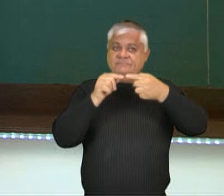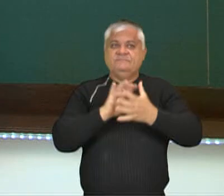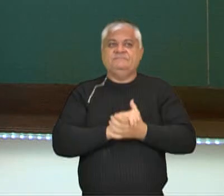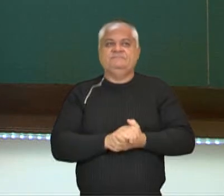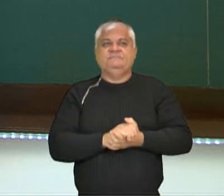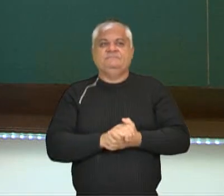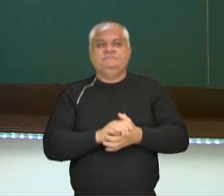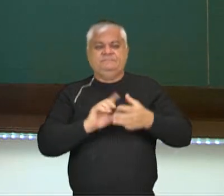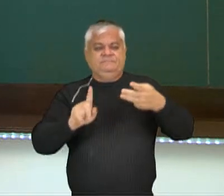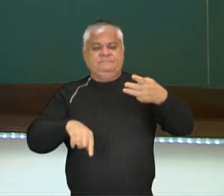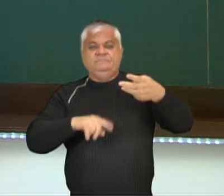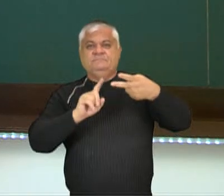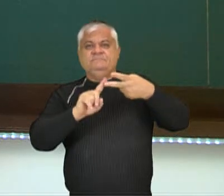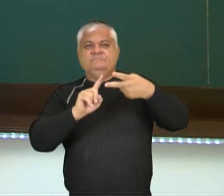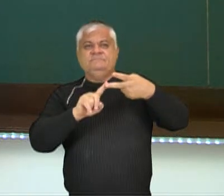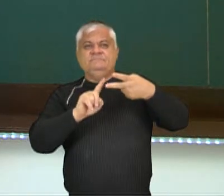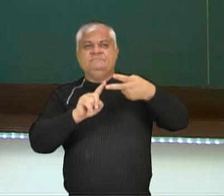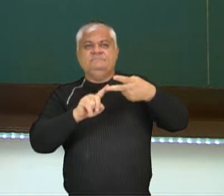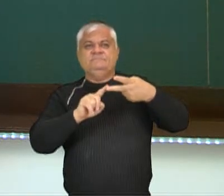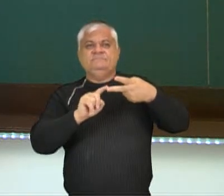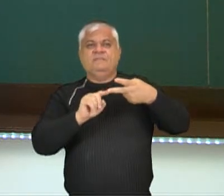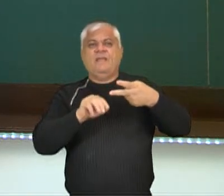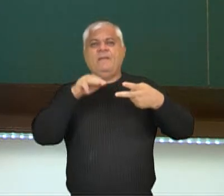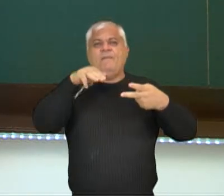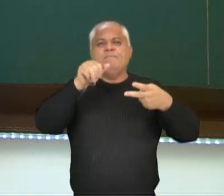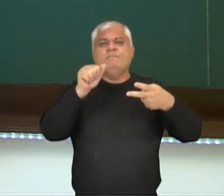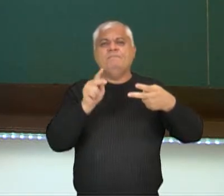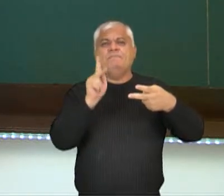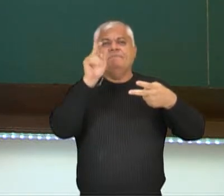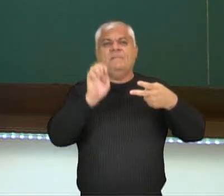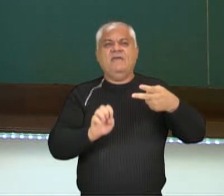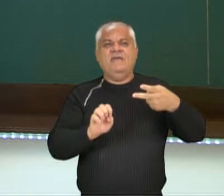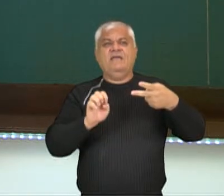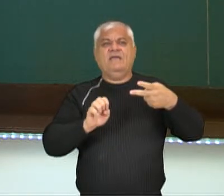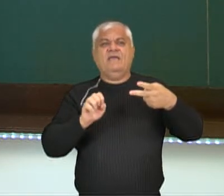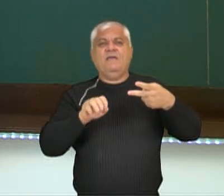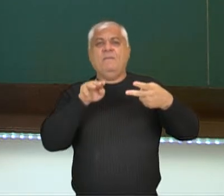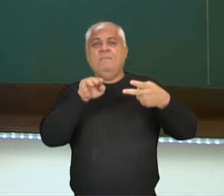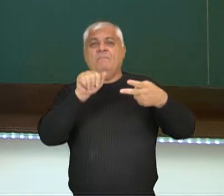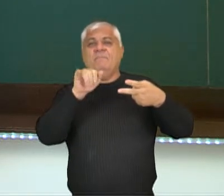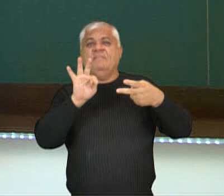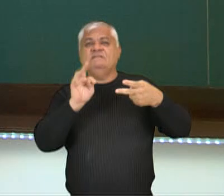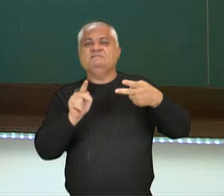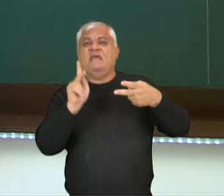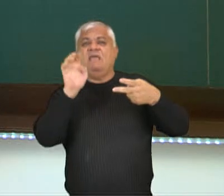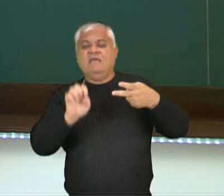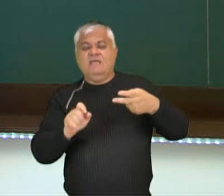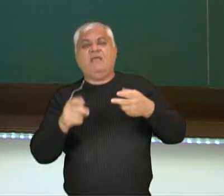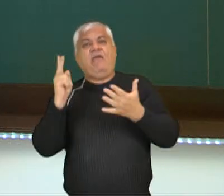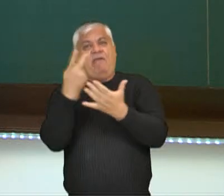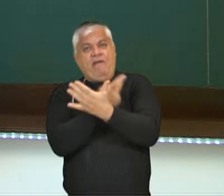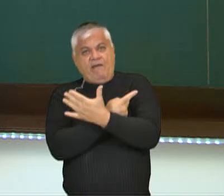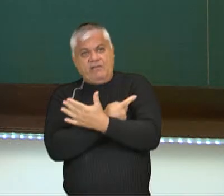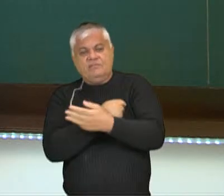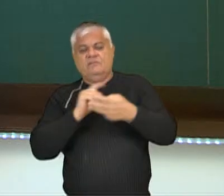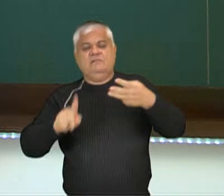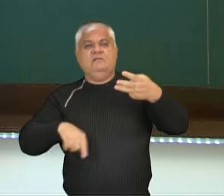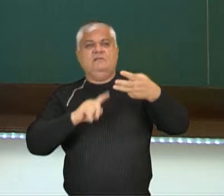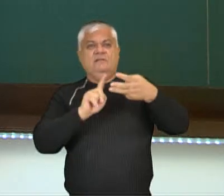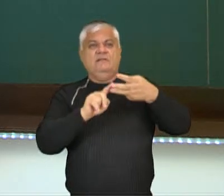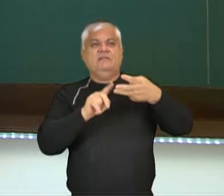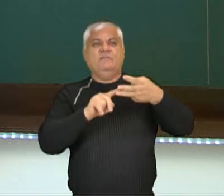a mistake, cometer um erro, também é uma collocation. E pay attention, prestar